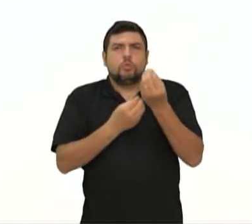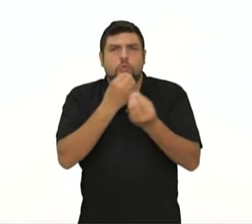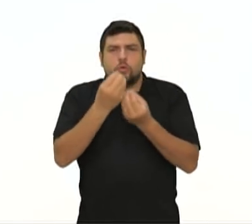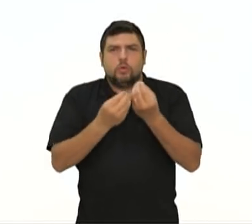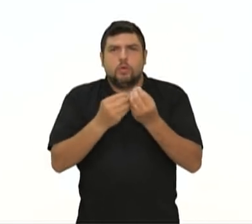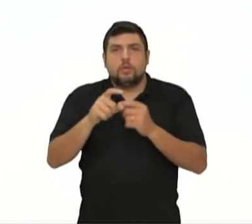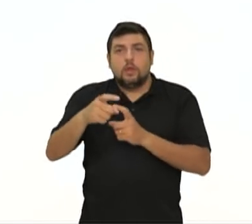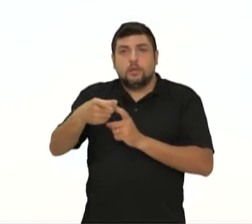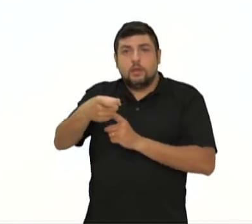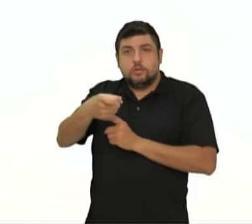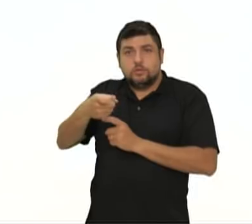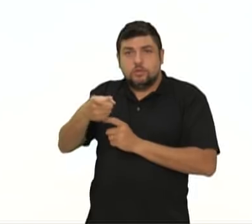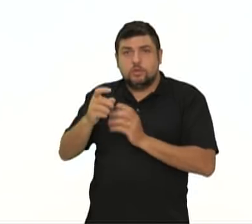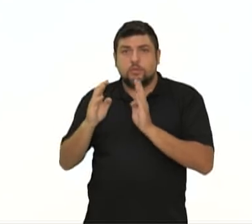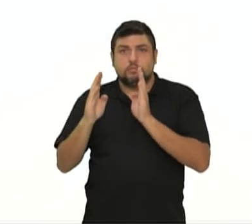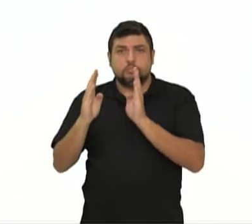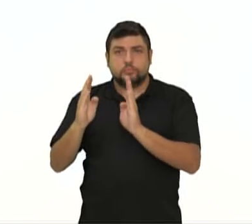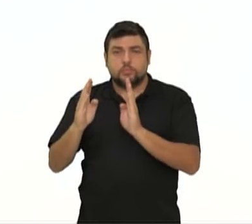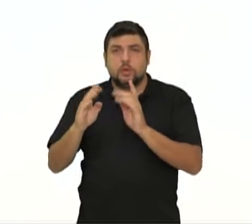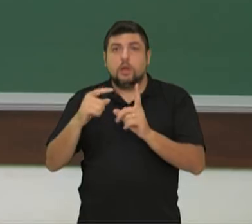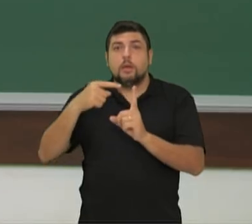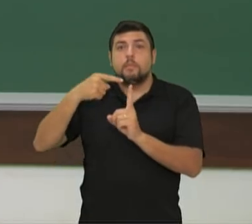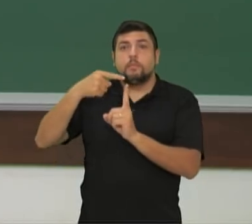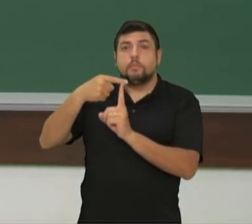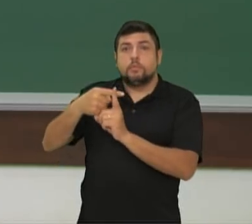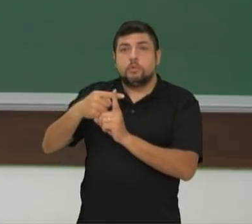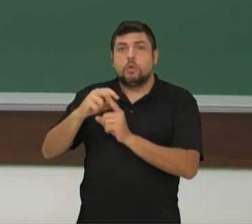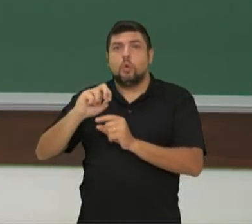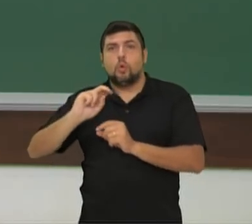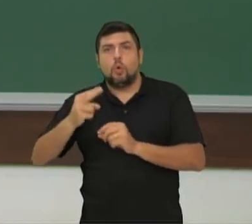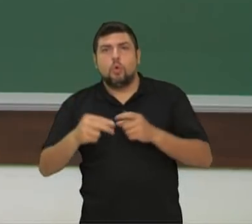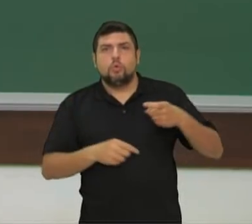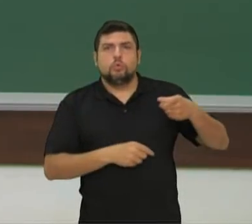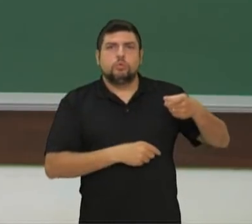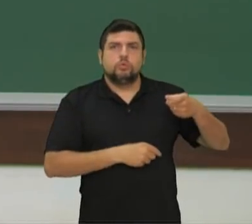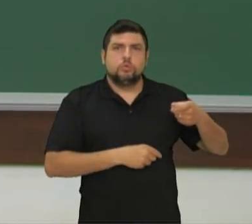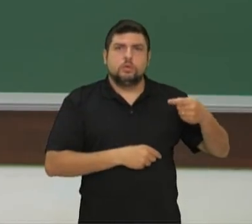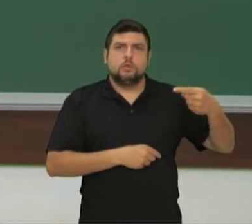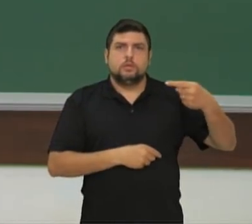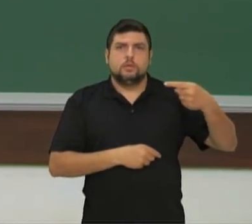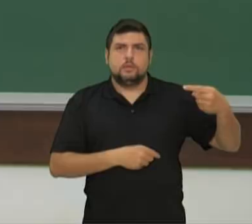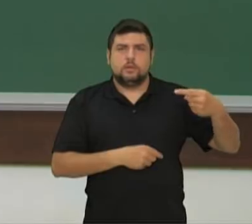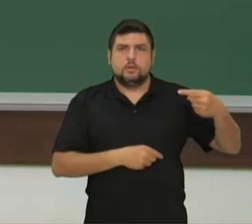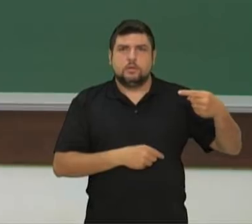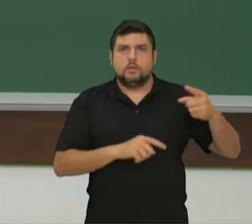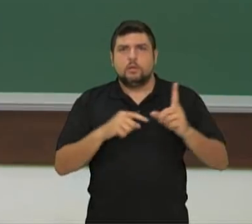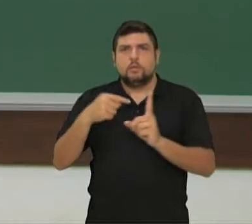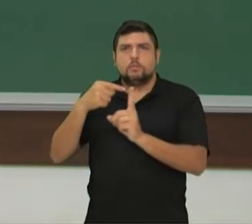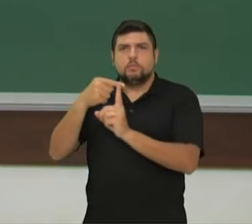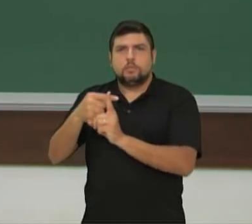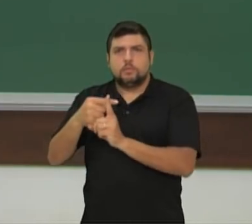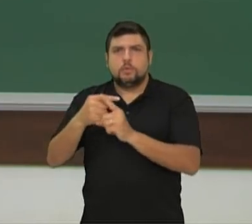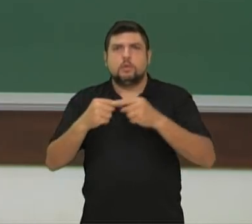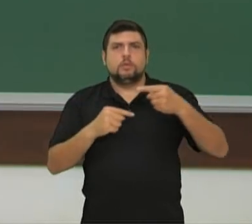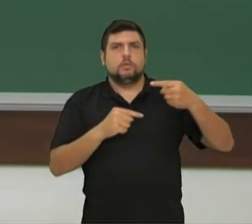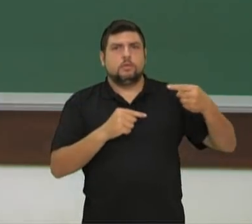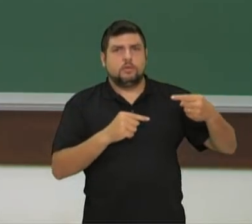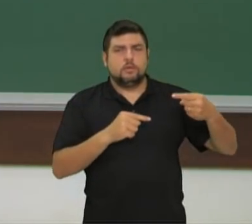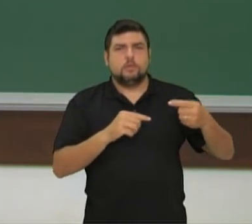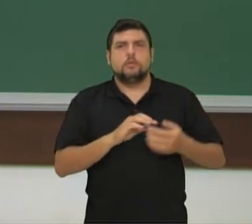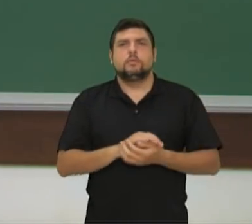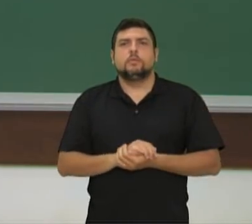de x, se o x for positivo ou também se o x for negativo. Juntei, né? Fiz uma junção das duas funções. Percebam